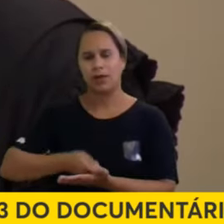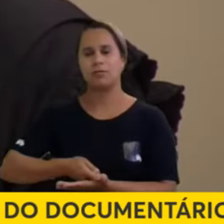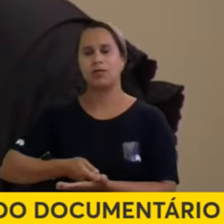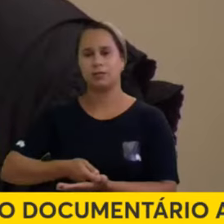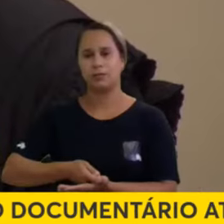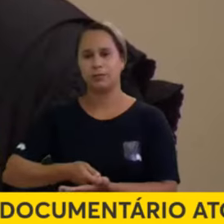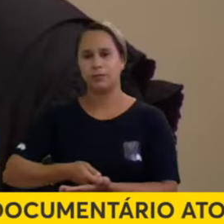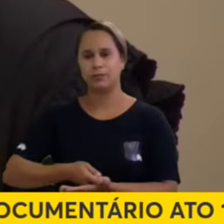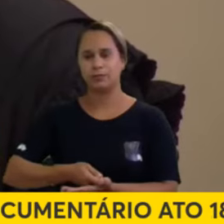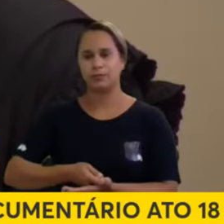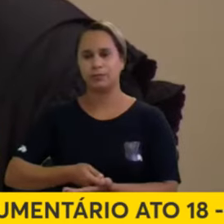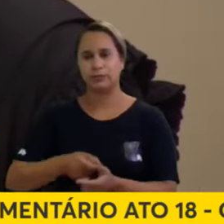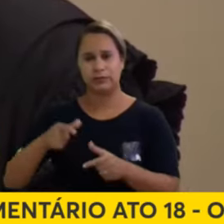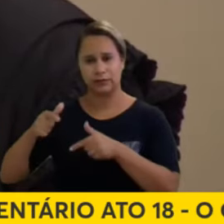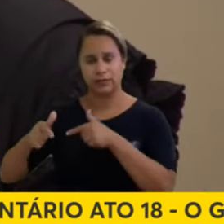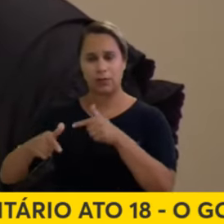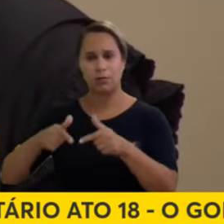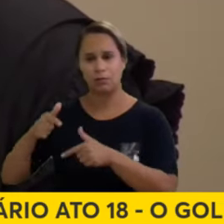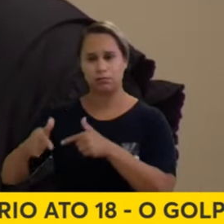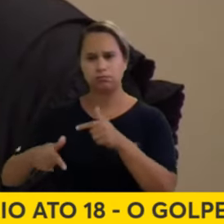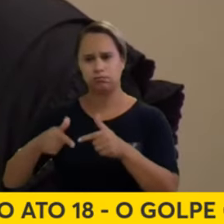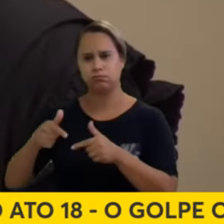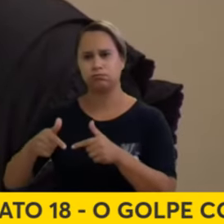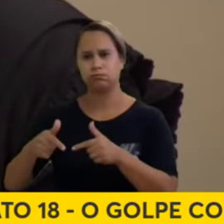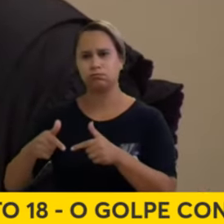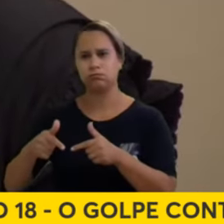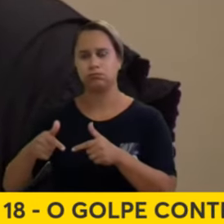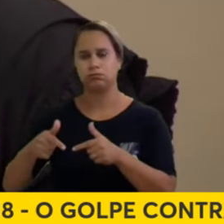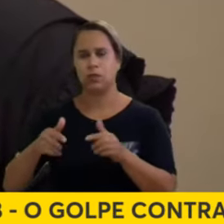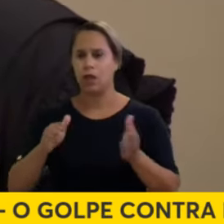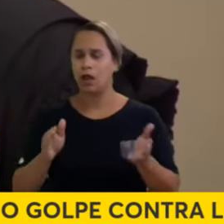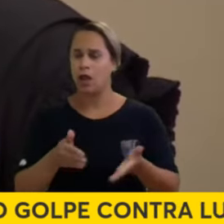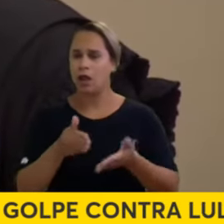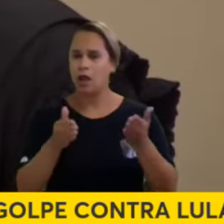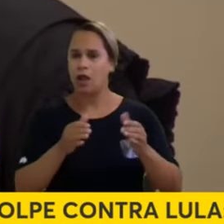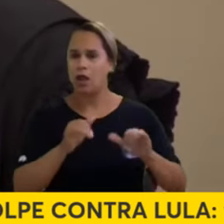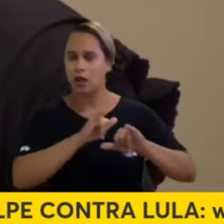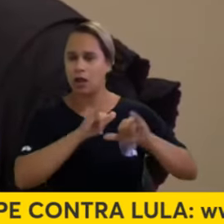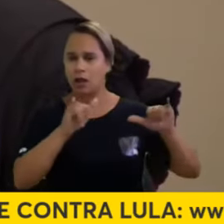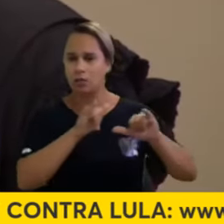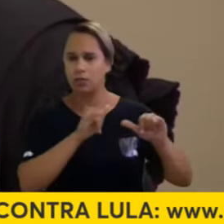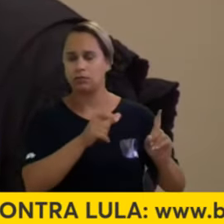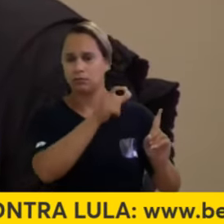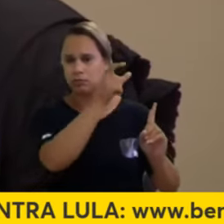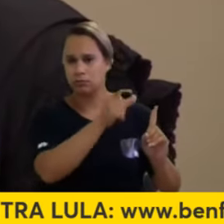trabalhos realizados em prol da pré-campanha de Sérgio moro em que a empresa aceitou receber apenas